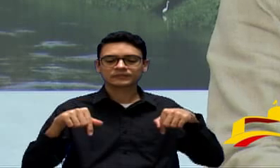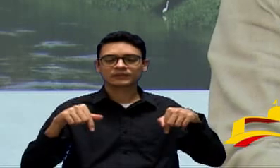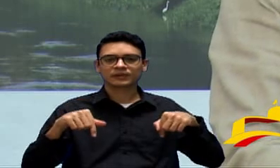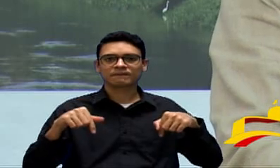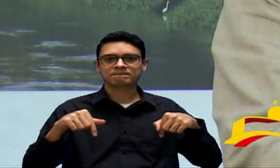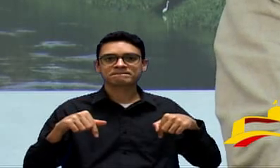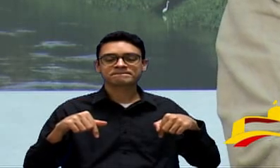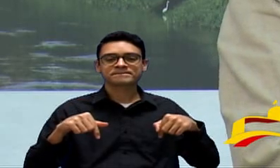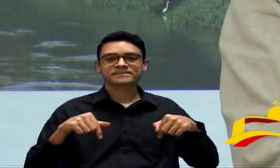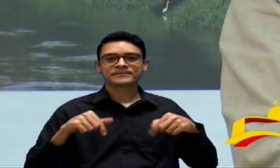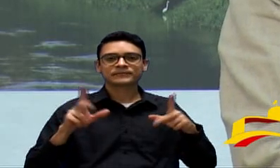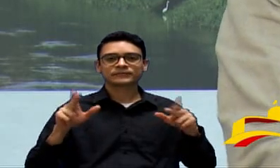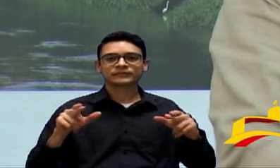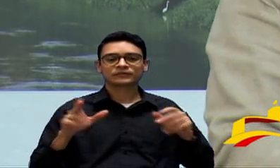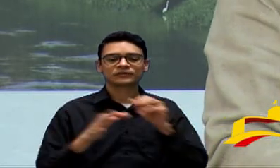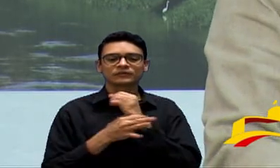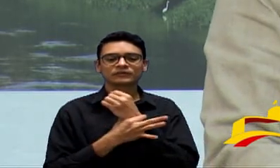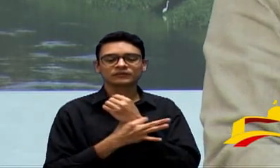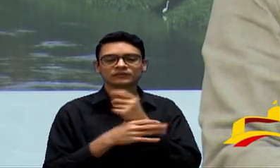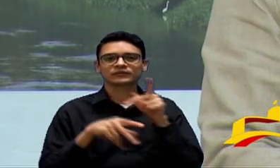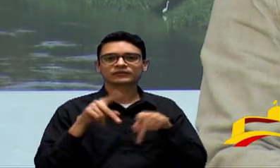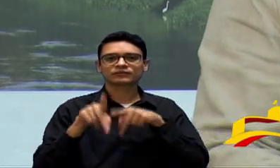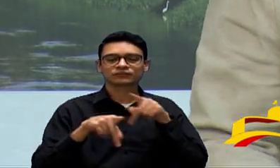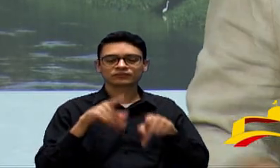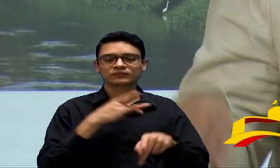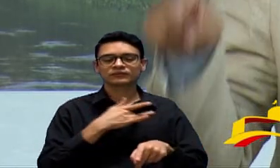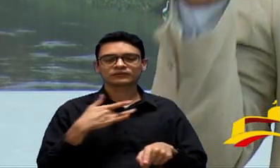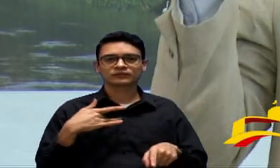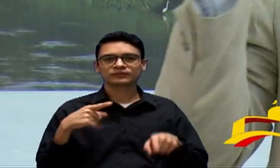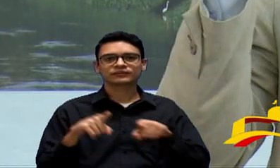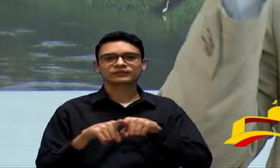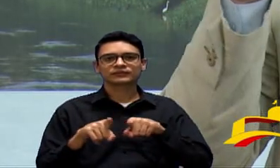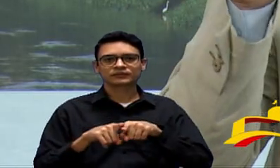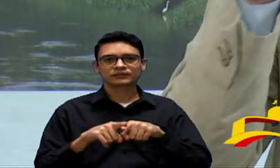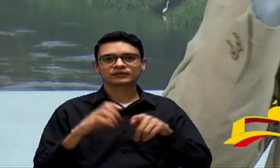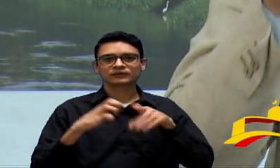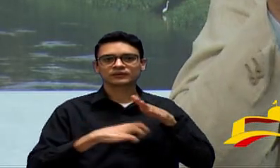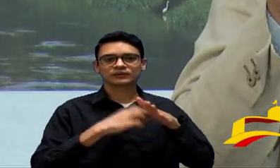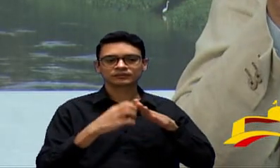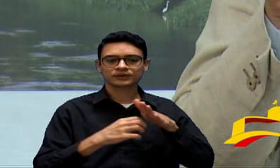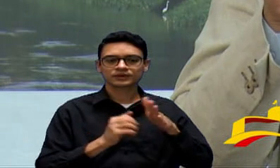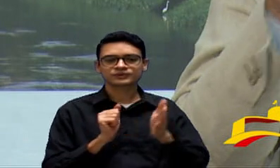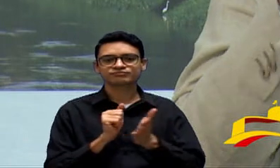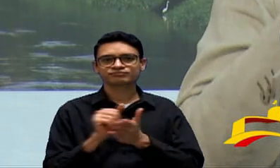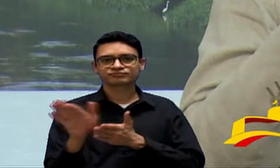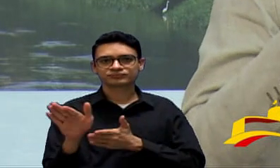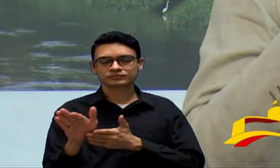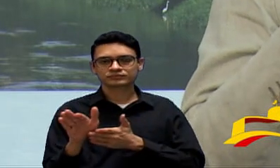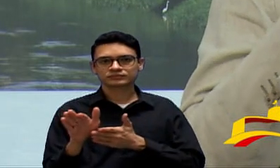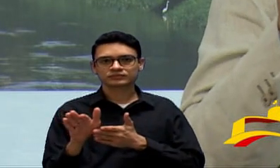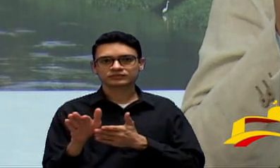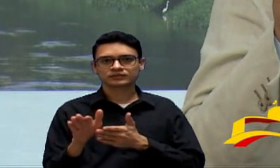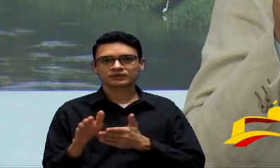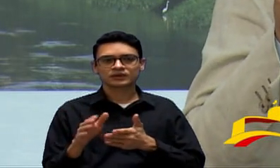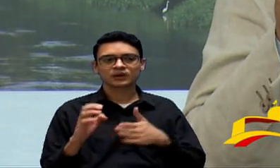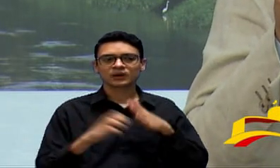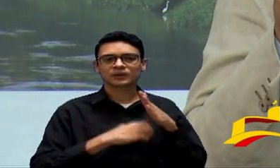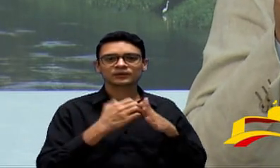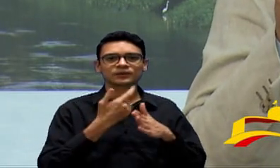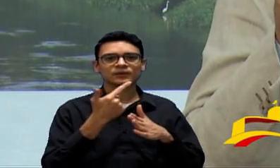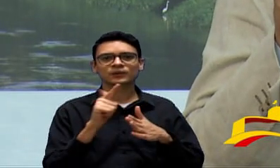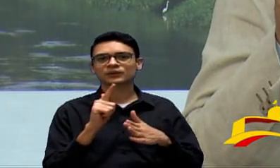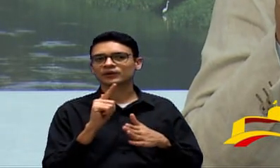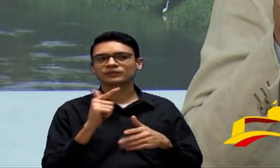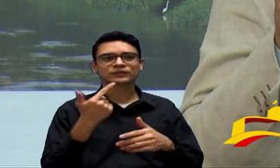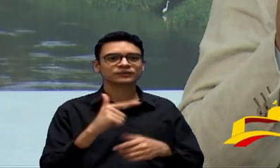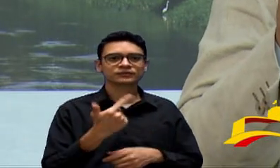na questão de segurança pública e saúde. Então, agora a empresa que estava saiu... Não tem mais nenhuma empresa para trocar iluminação